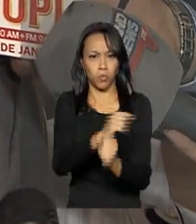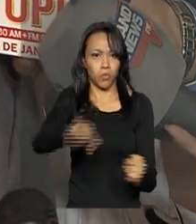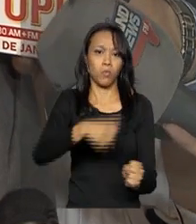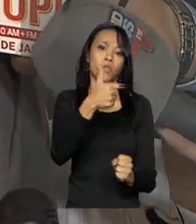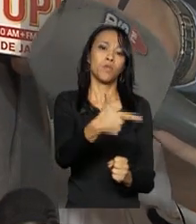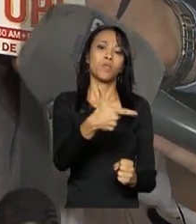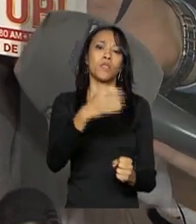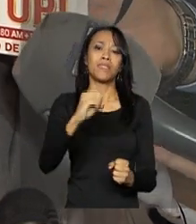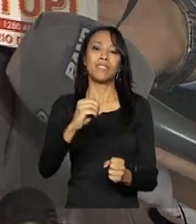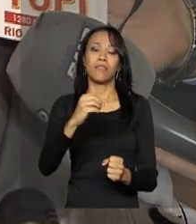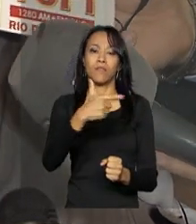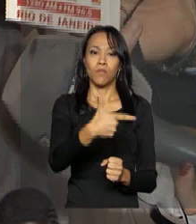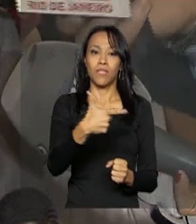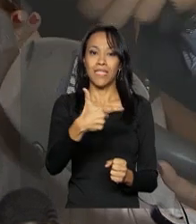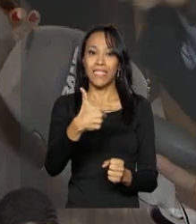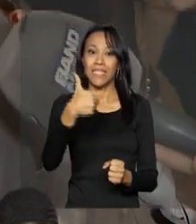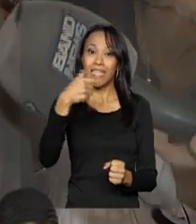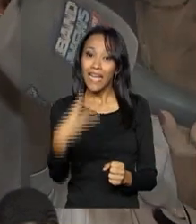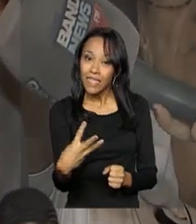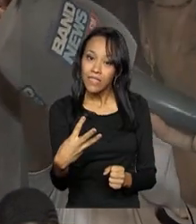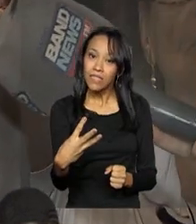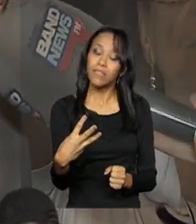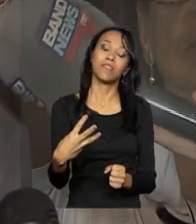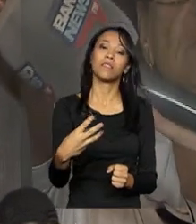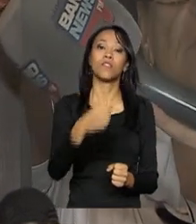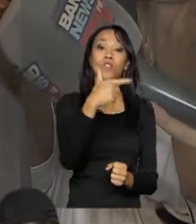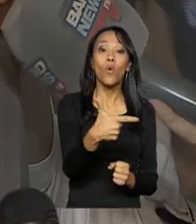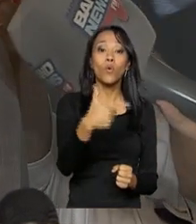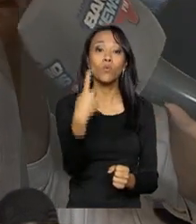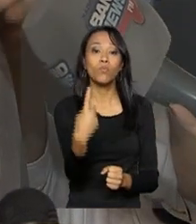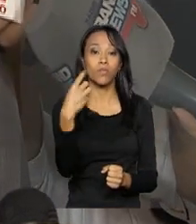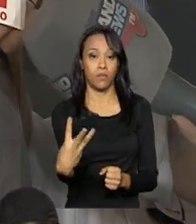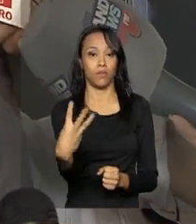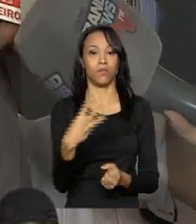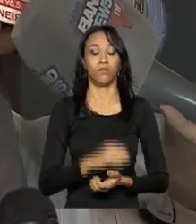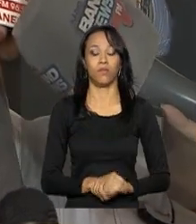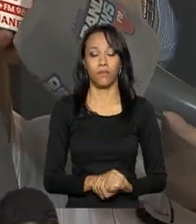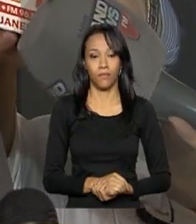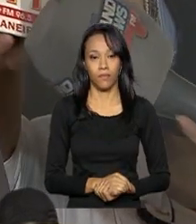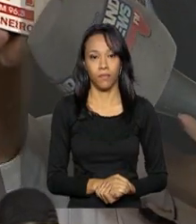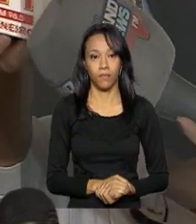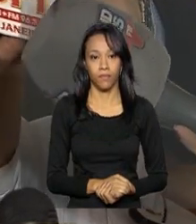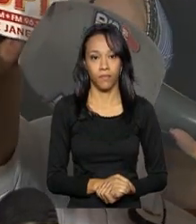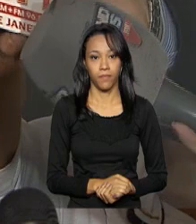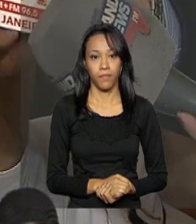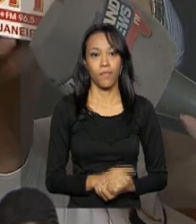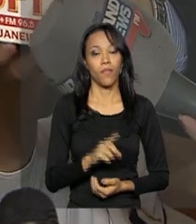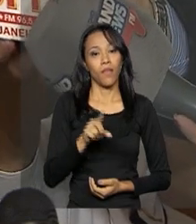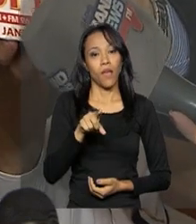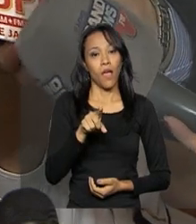eu considero como 1 1 13 2 1 3 é é